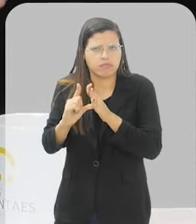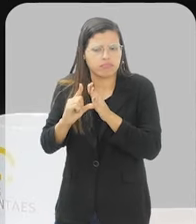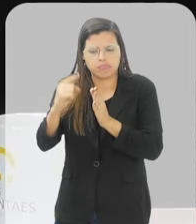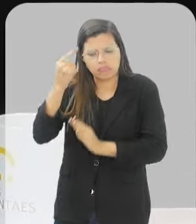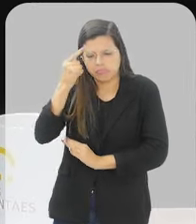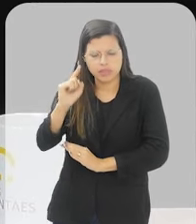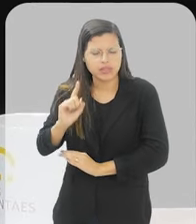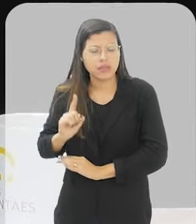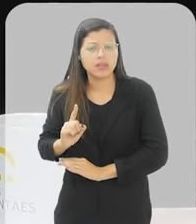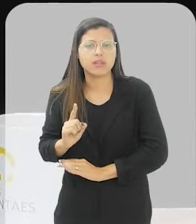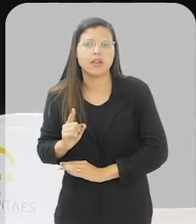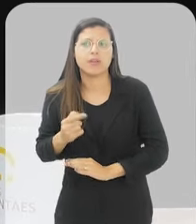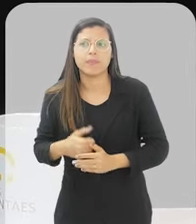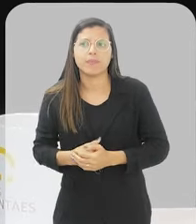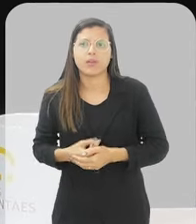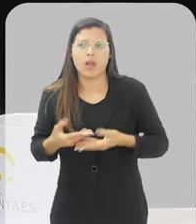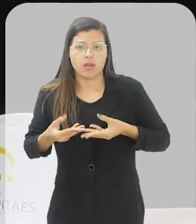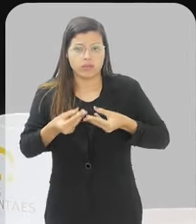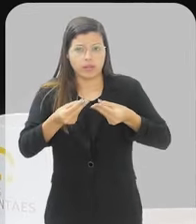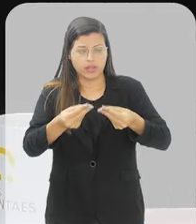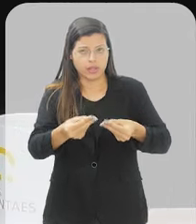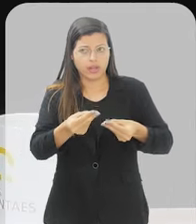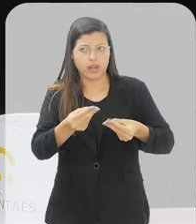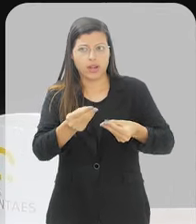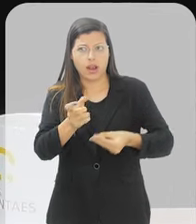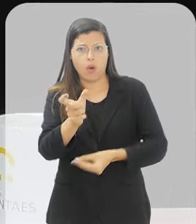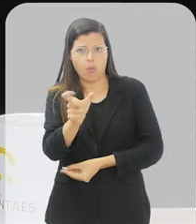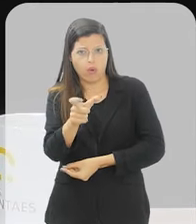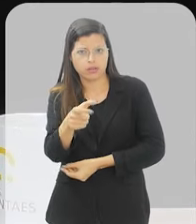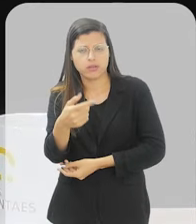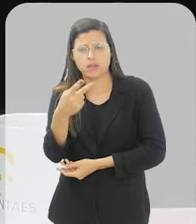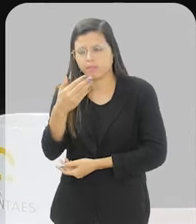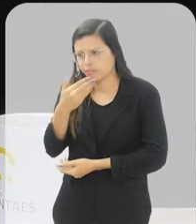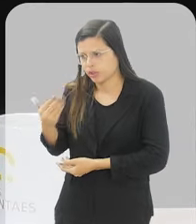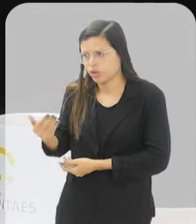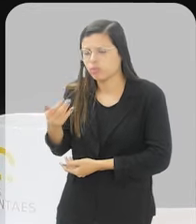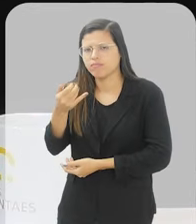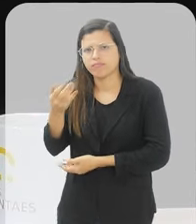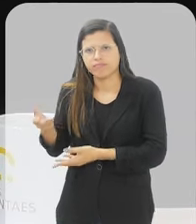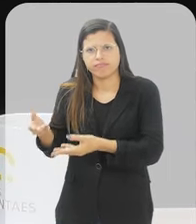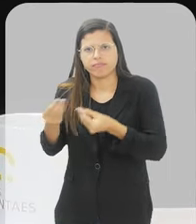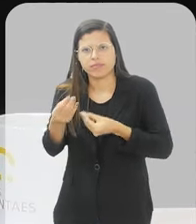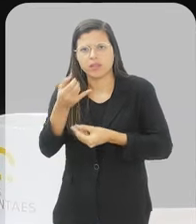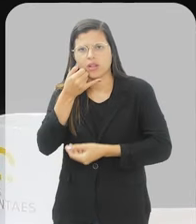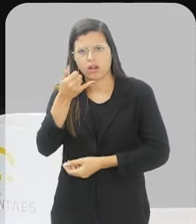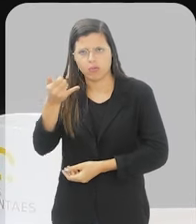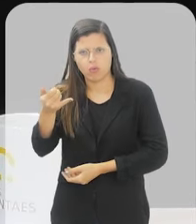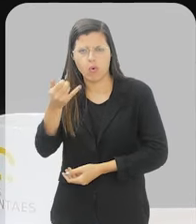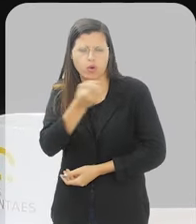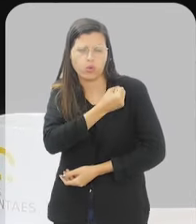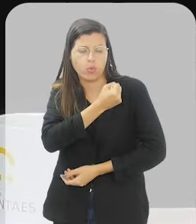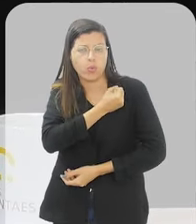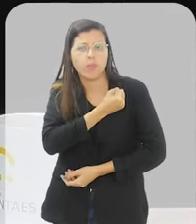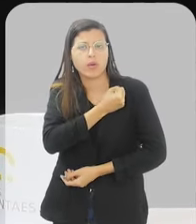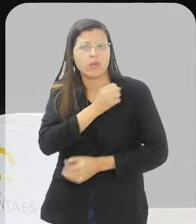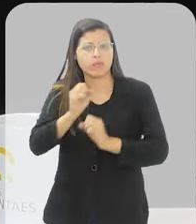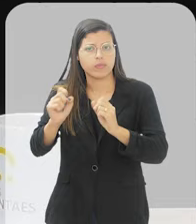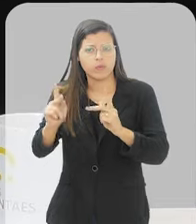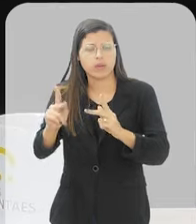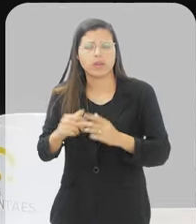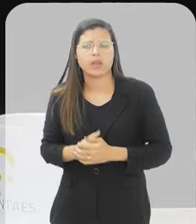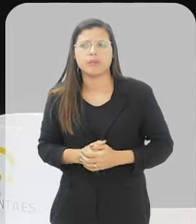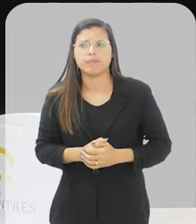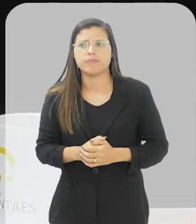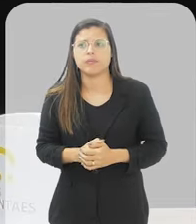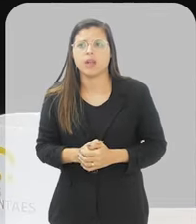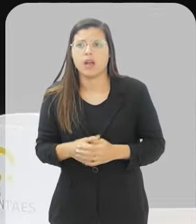fica interessante. Aí, quando eu fui entregar o cartão, ele falou assim: deixa seu telefone comigo. Eu falei: ok. Mas só que antes